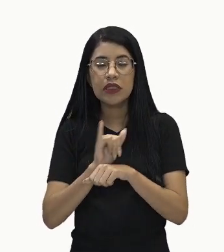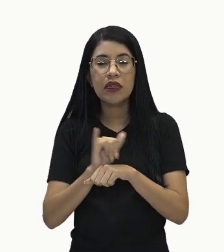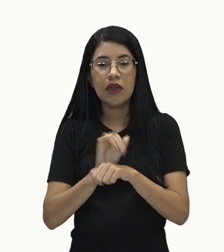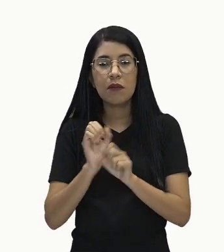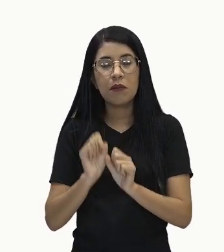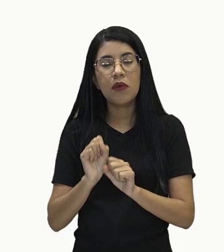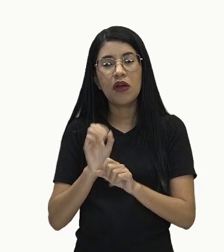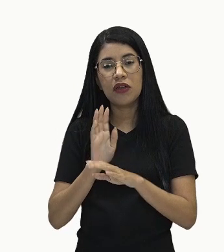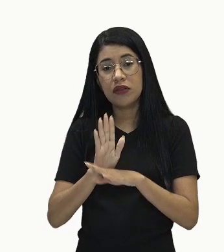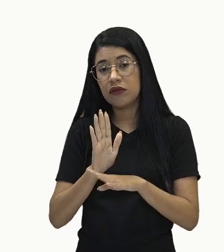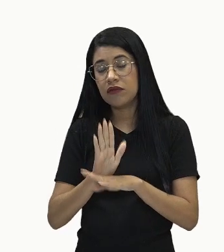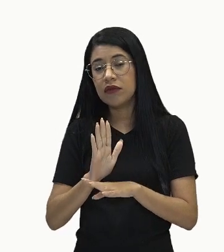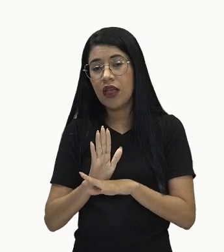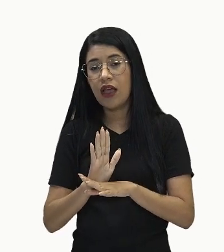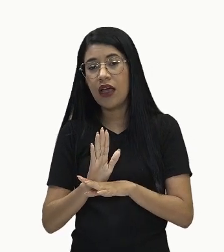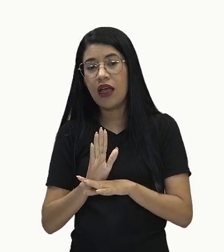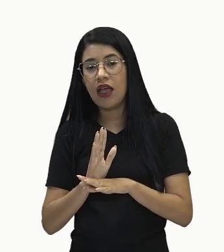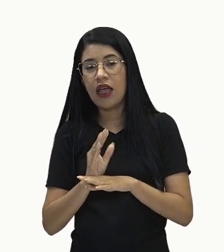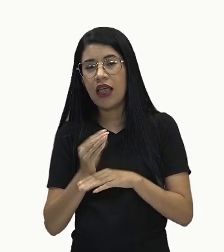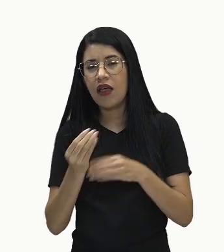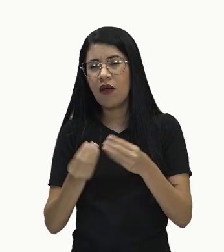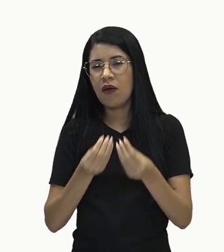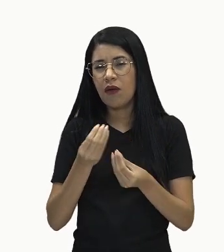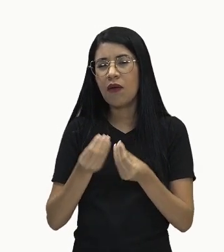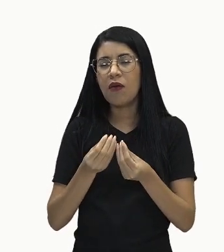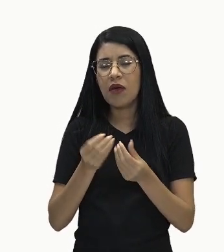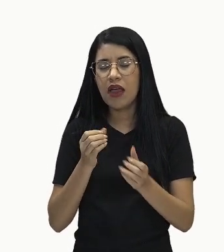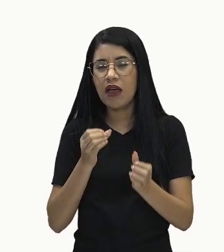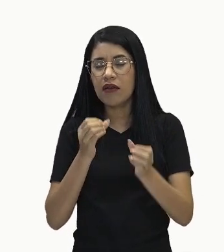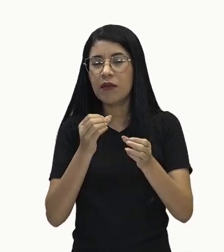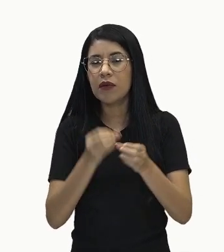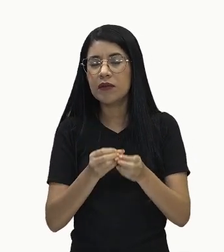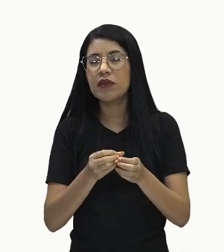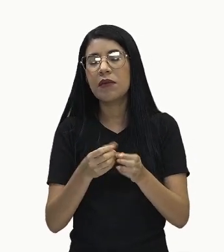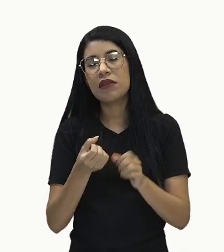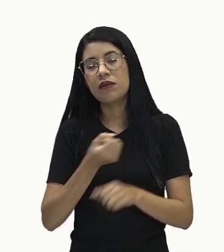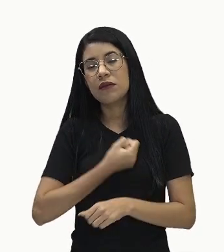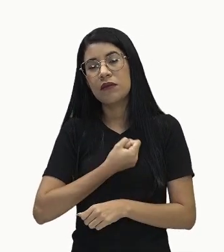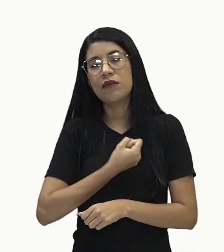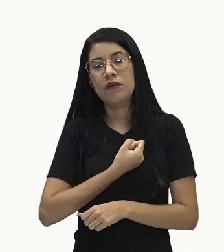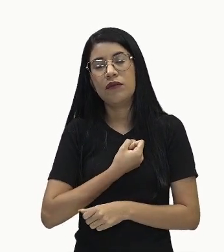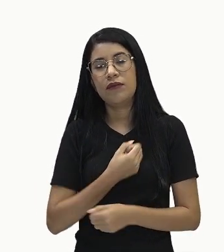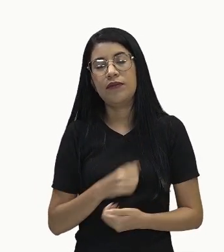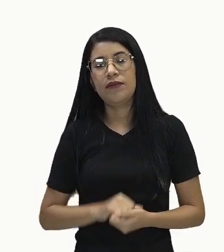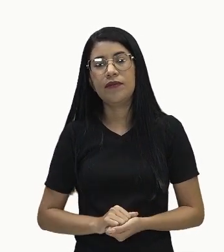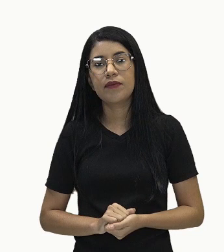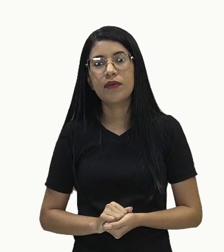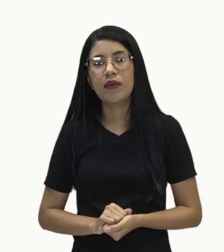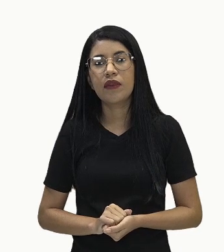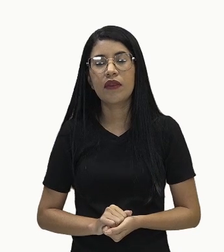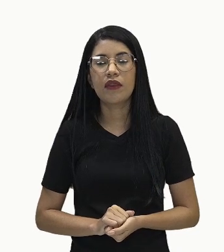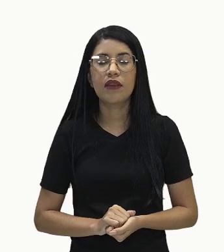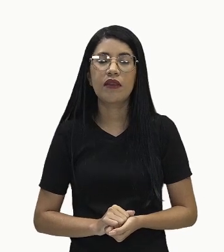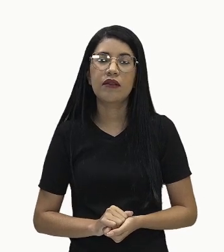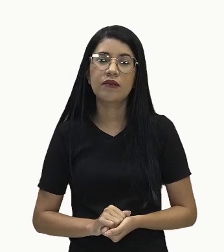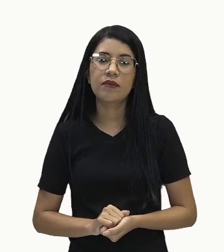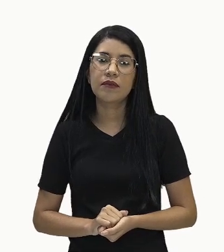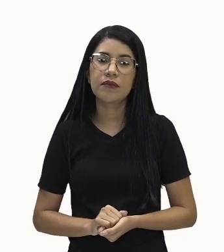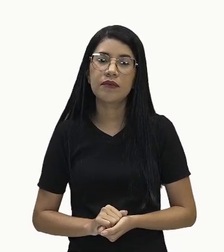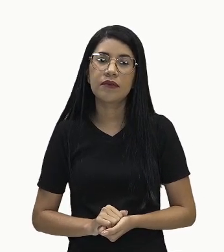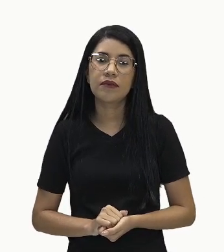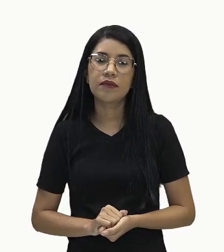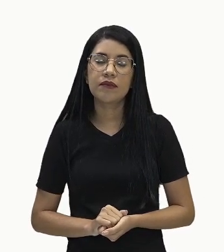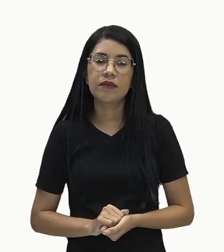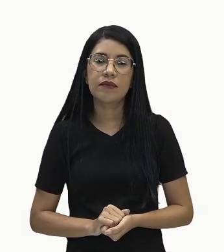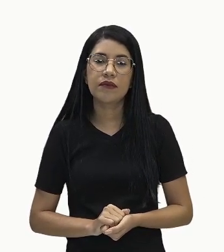cujo radicando não é um quadrado perfeito, você usa essa estratégia que ela vai te auxiliar bastante. Ela vai te dar pelo menos uma ideia, né,